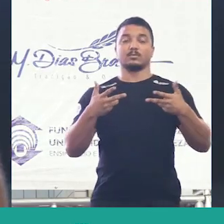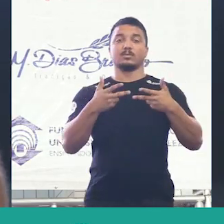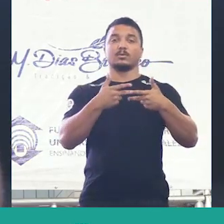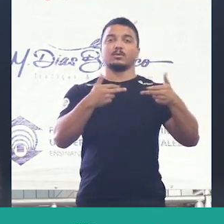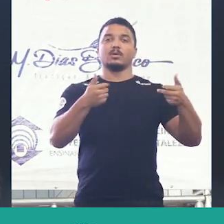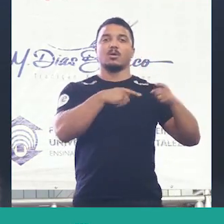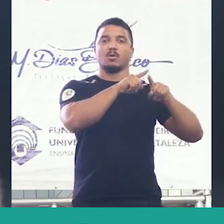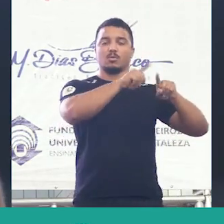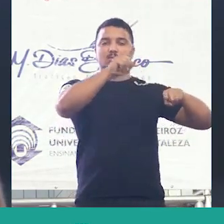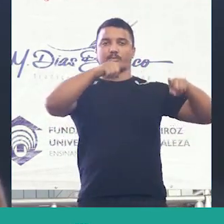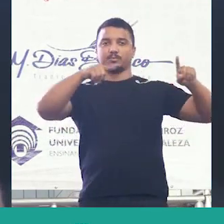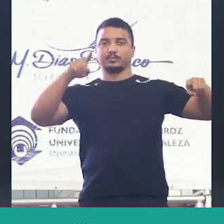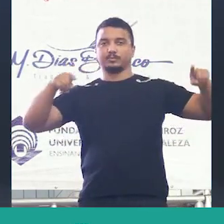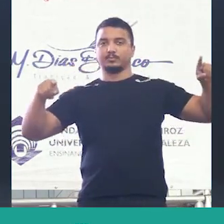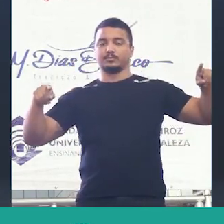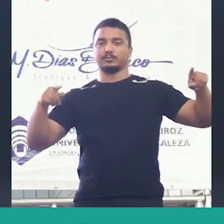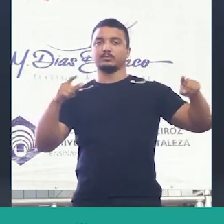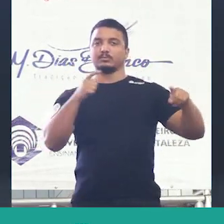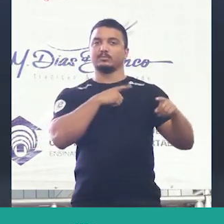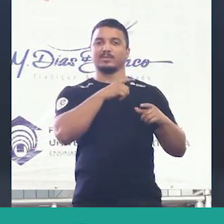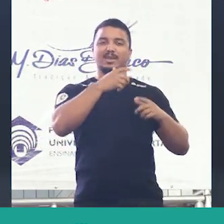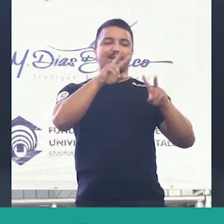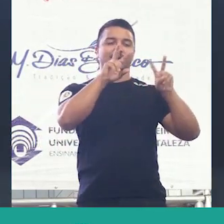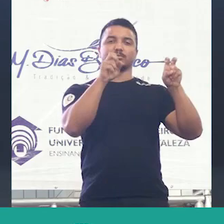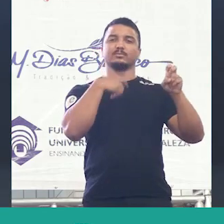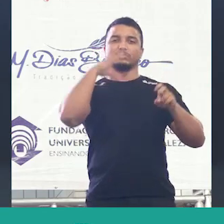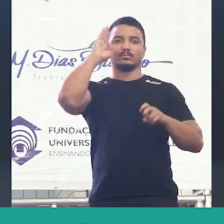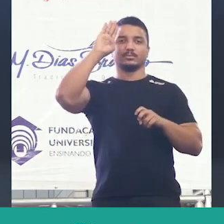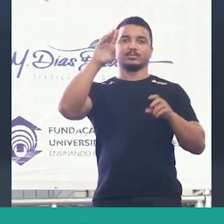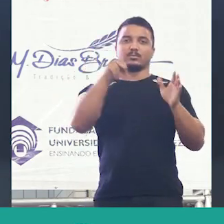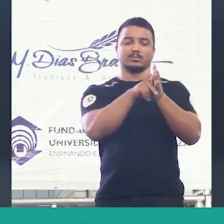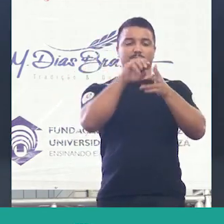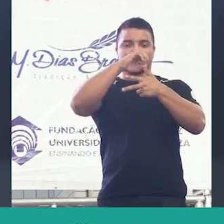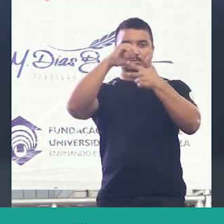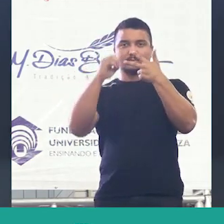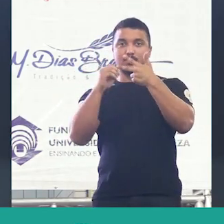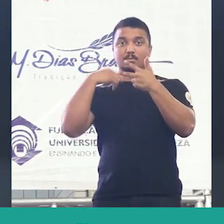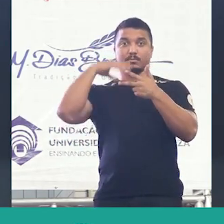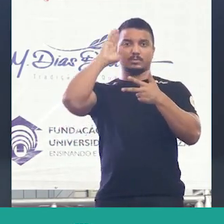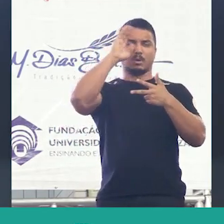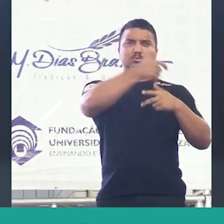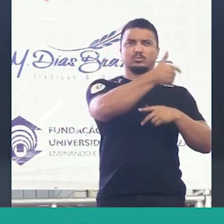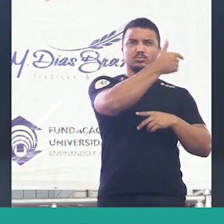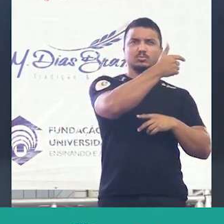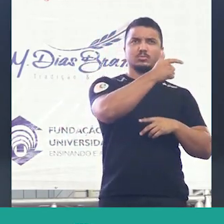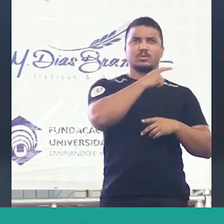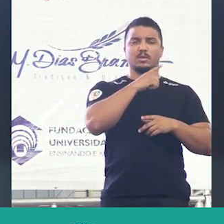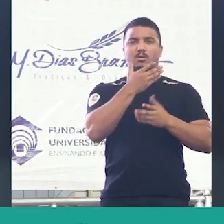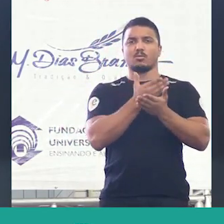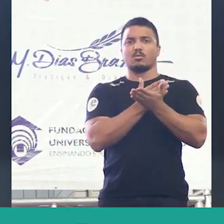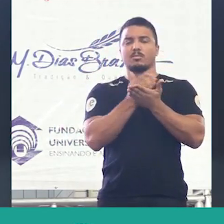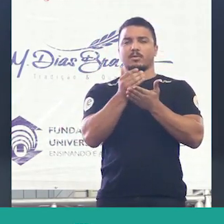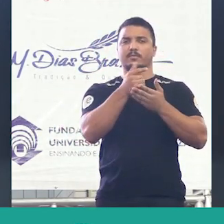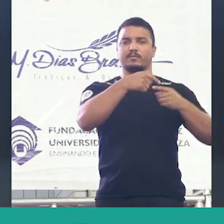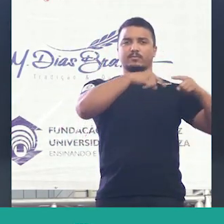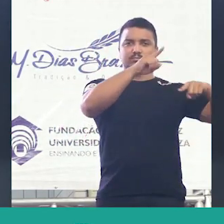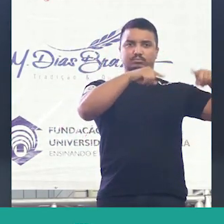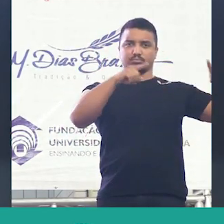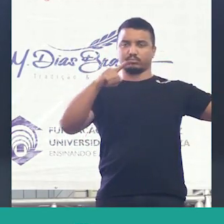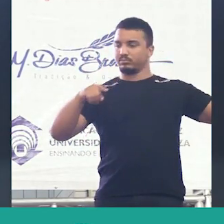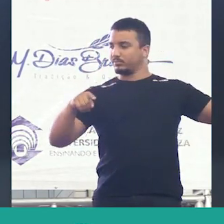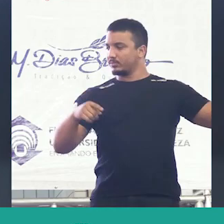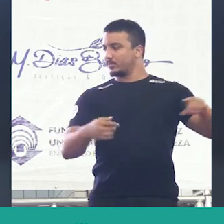ondulatórios. Um dos assuntos mais cobrados aí no Enem. O segundo assunto, né? Parte de fenômenos ondulatórios.